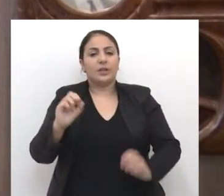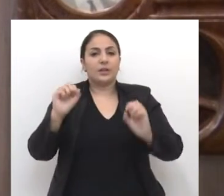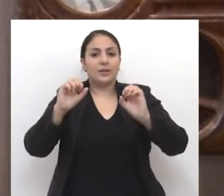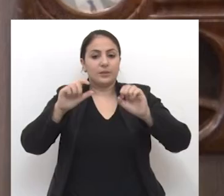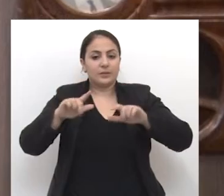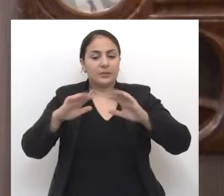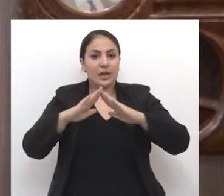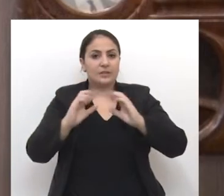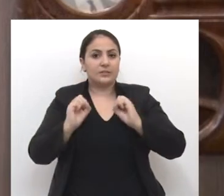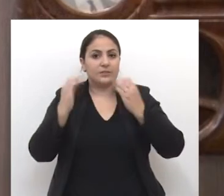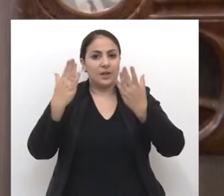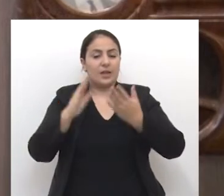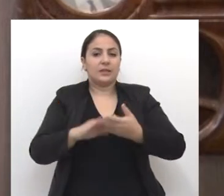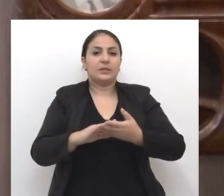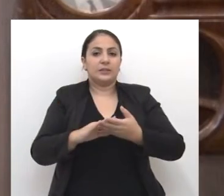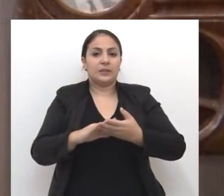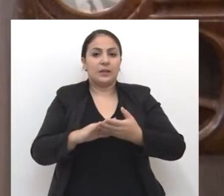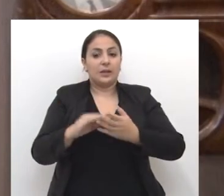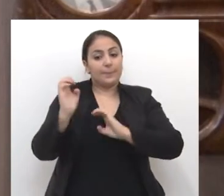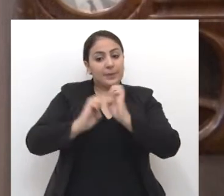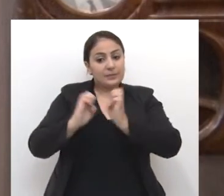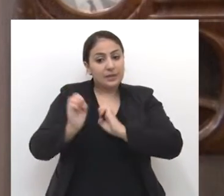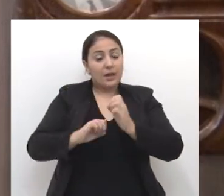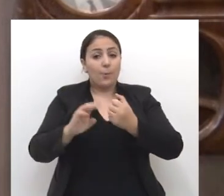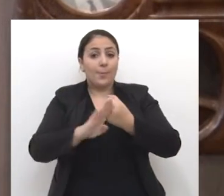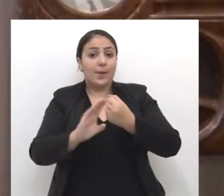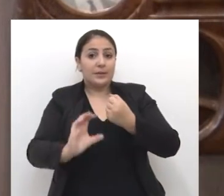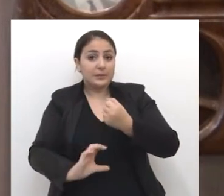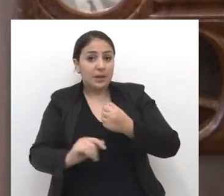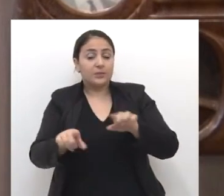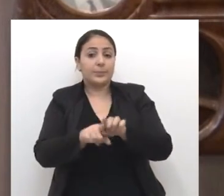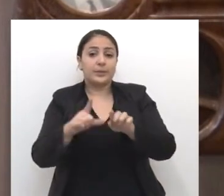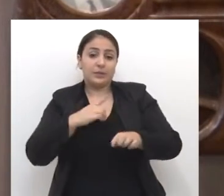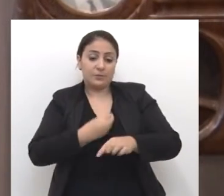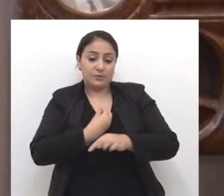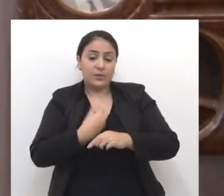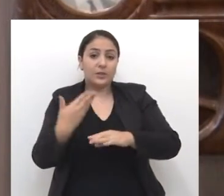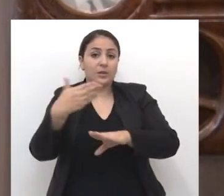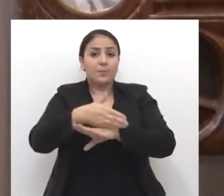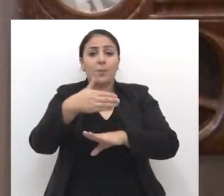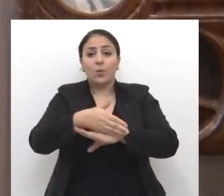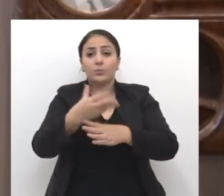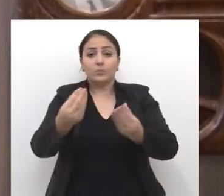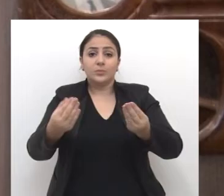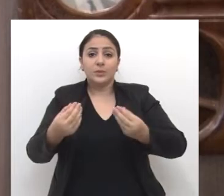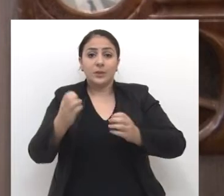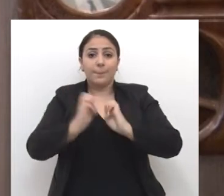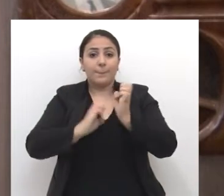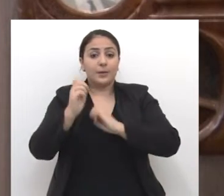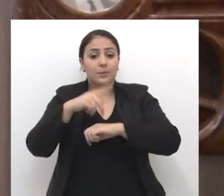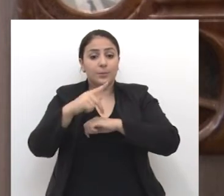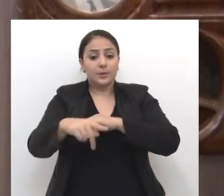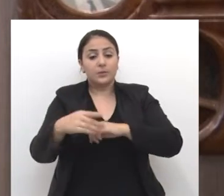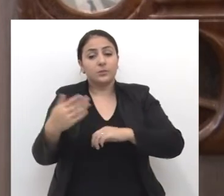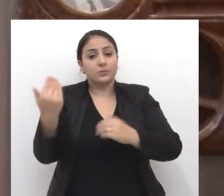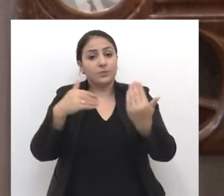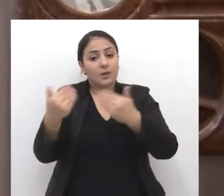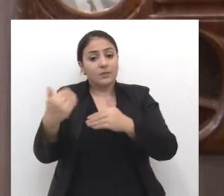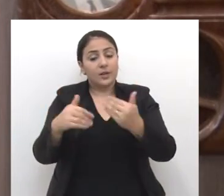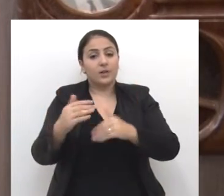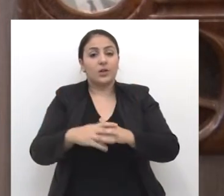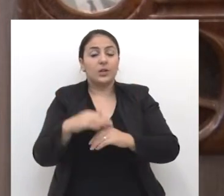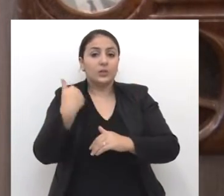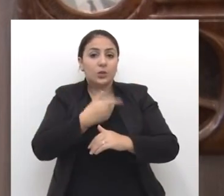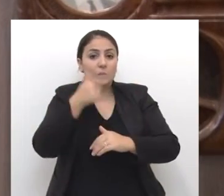clubes, empresários, o próprio Bela Titá estava aqui presente, várias empresas de Passo Fundo, para que nós pudéssemos então ouvi-los mais uma vez e